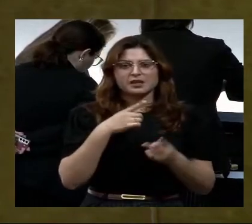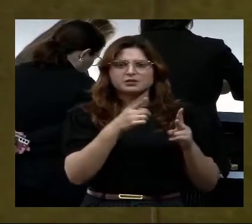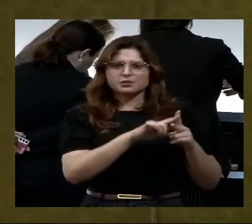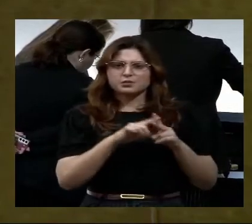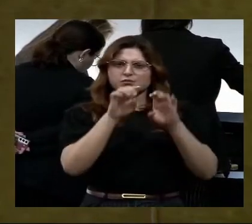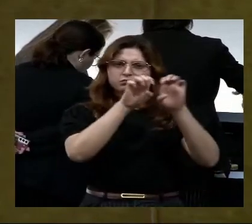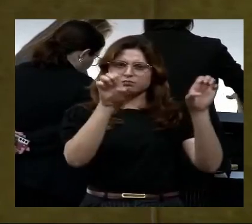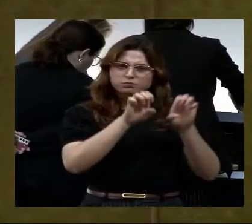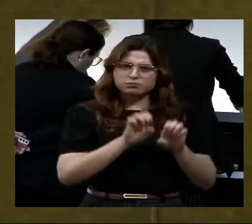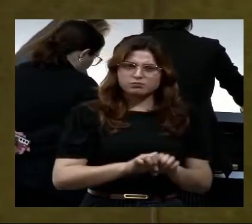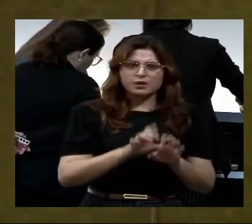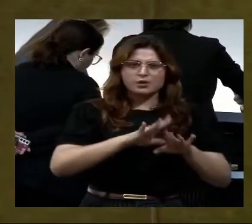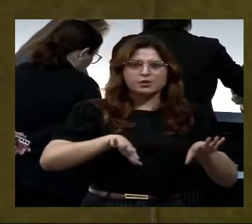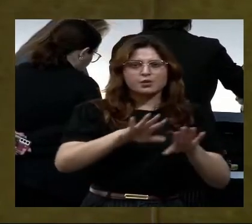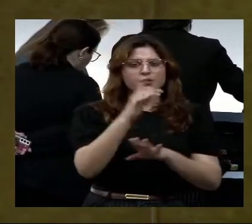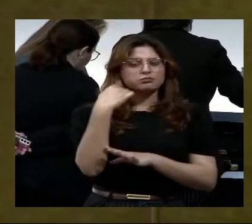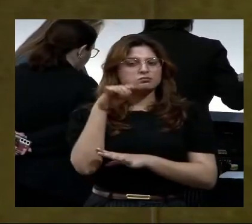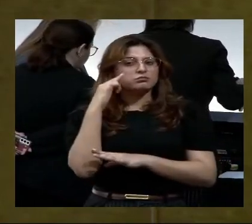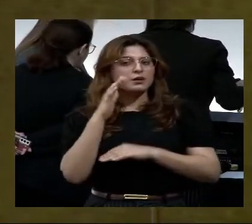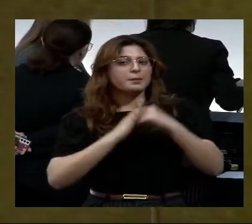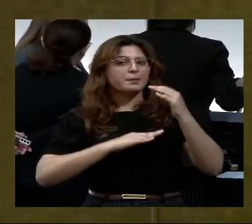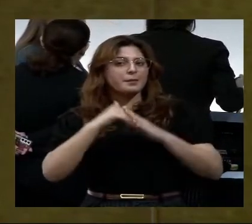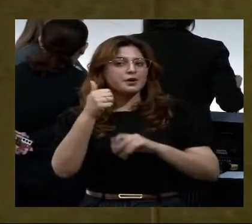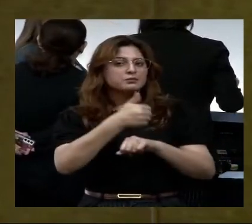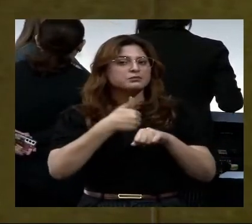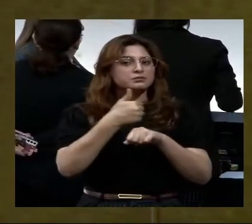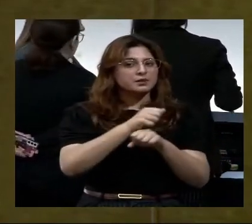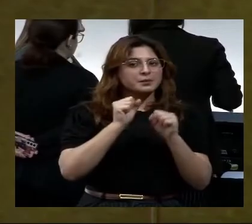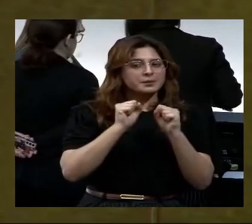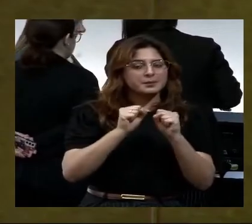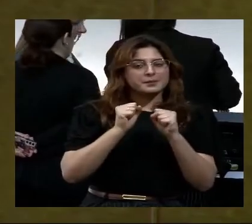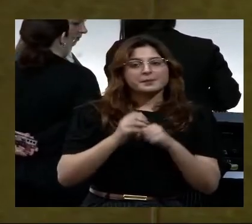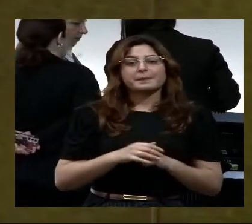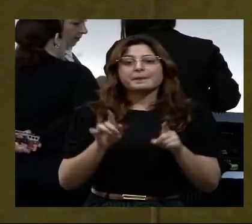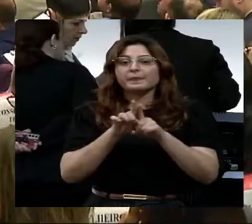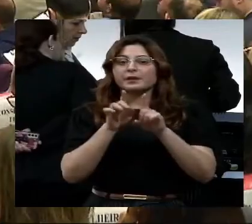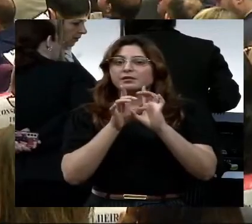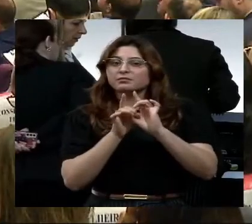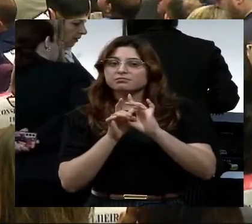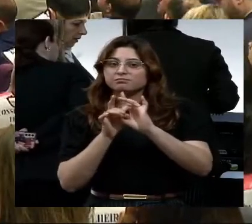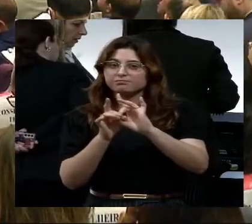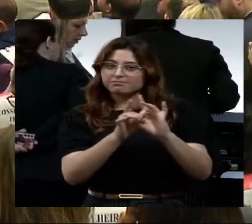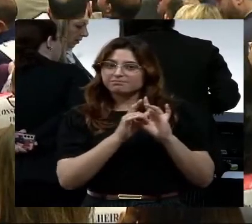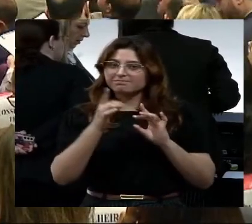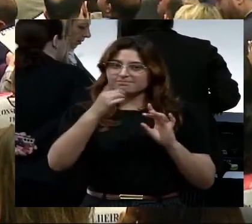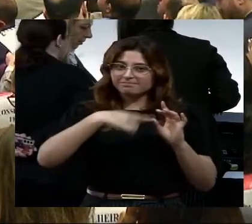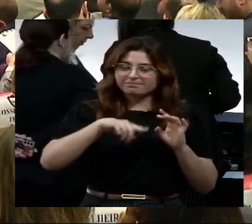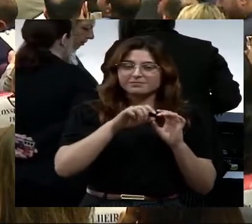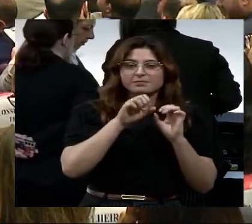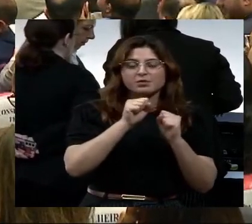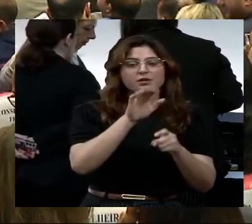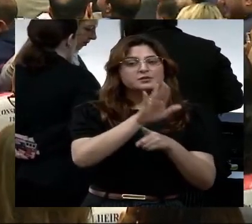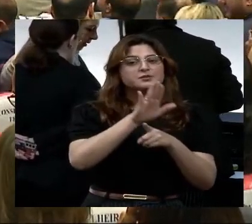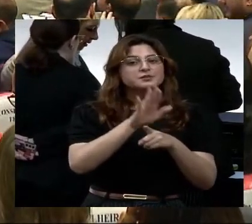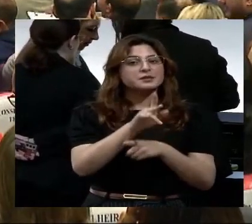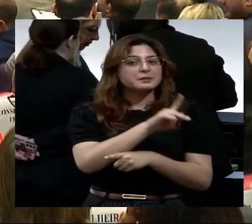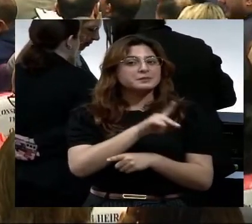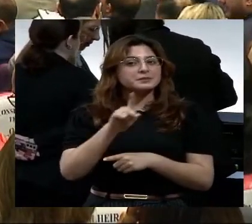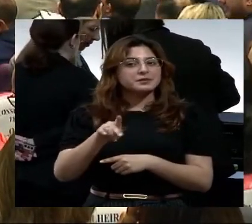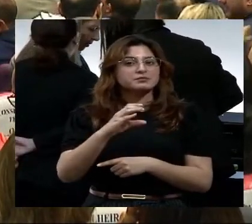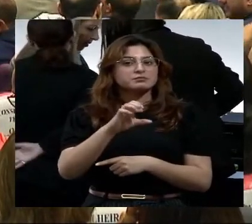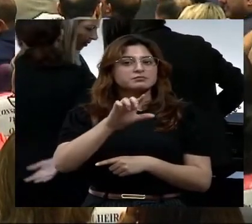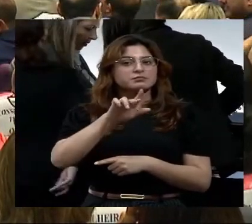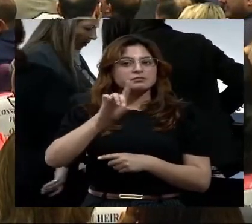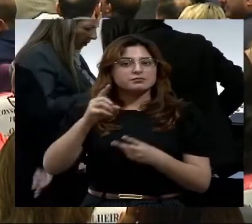advogados possam exercer a profissão. A nossa união permitiu socorrer também presidente Cláudio Lamáquia,